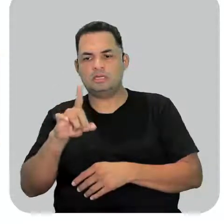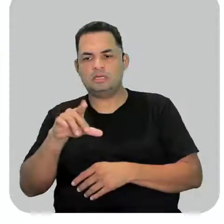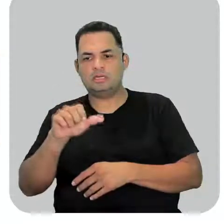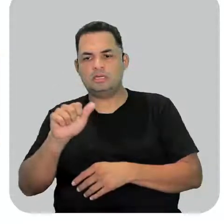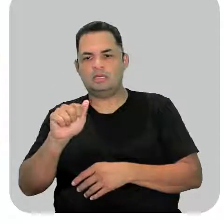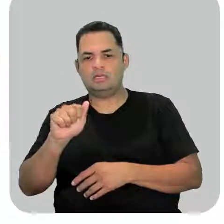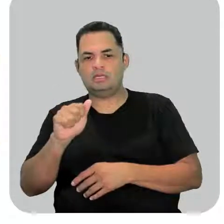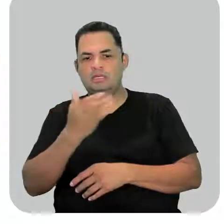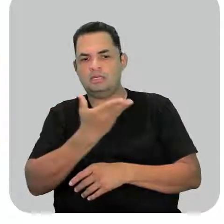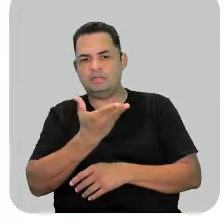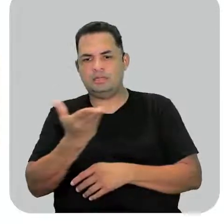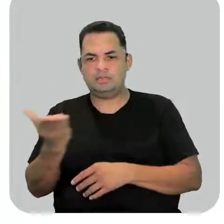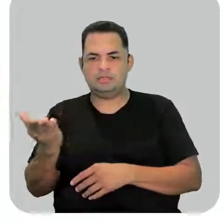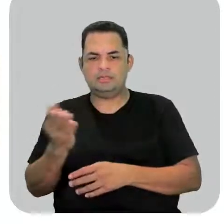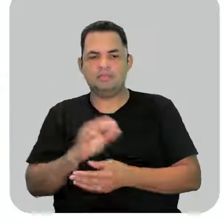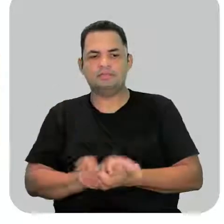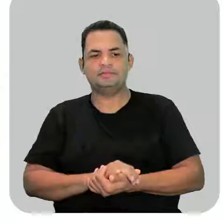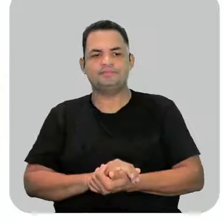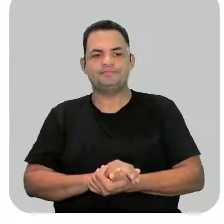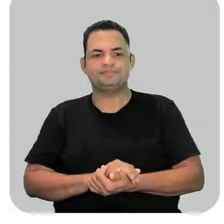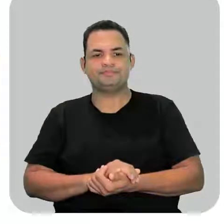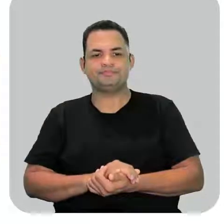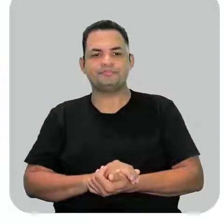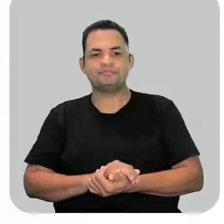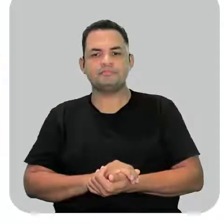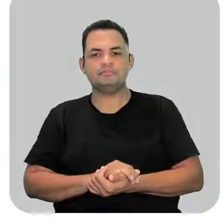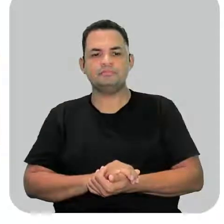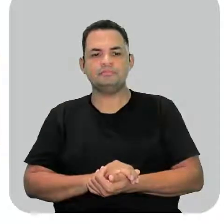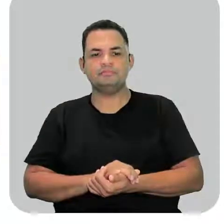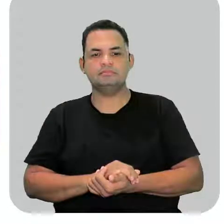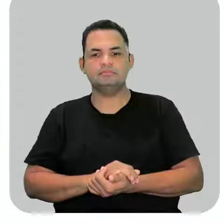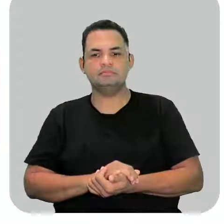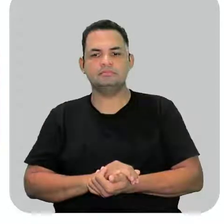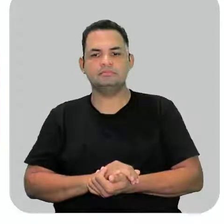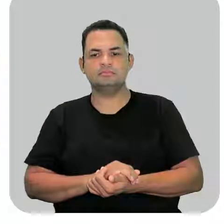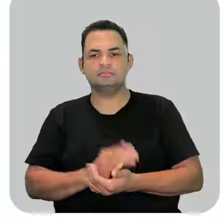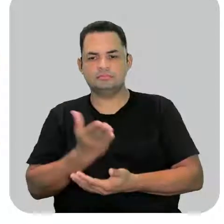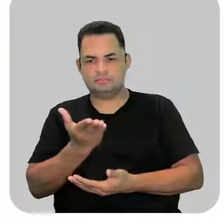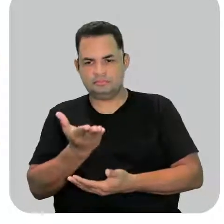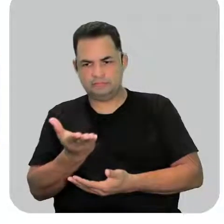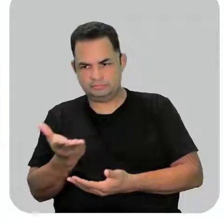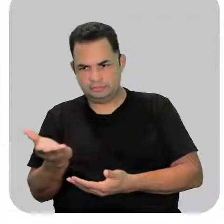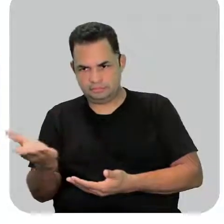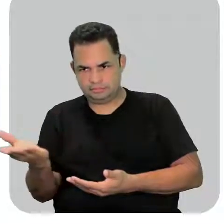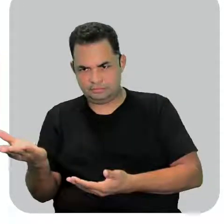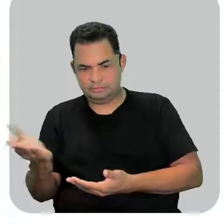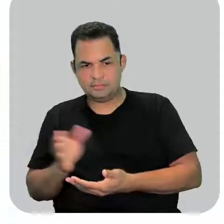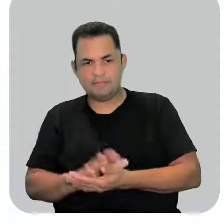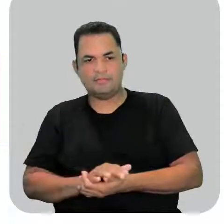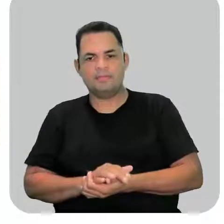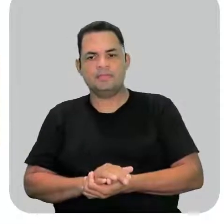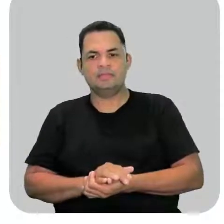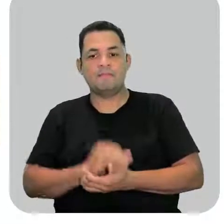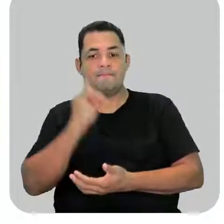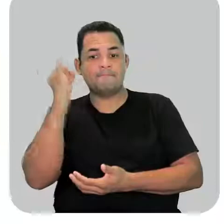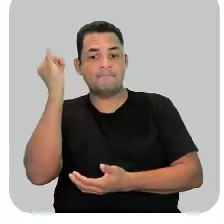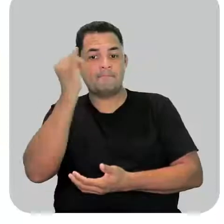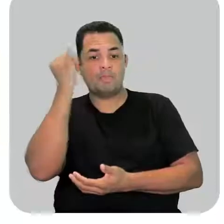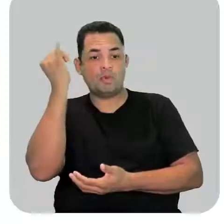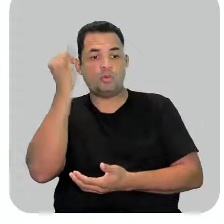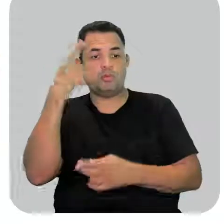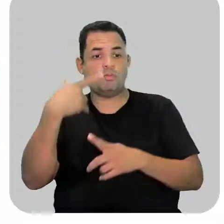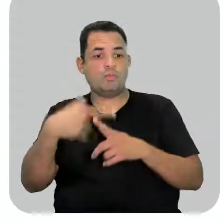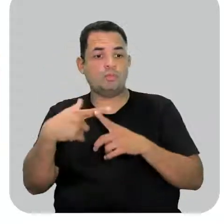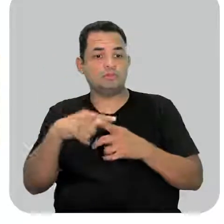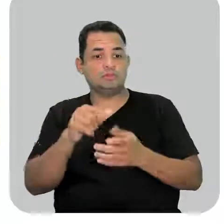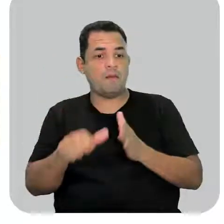acrilonitrila. Eu tenho a língua travada para esses nomes, mas olha só. A acrilonitrila é o mais importante porque ele é